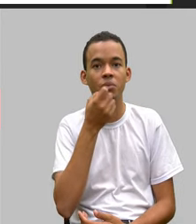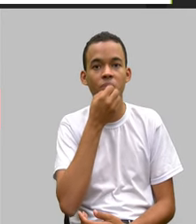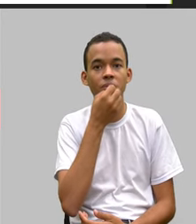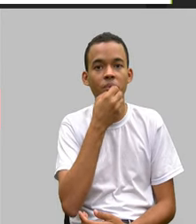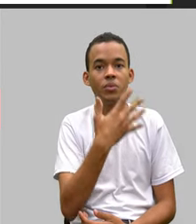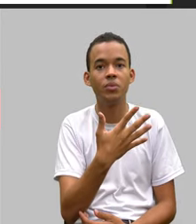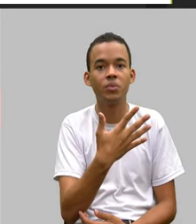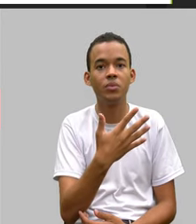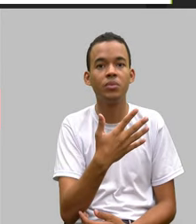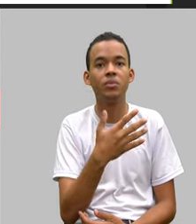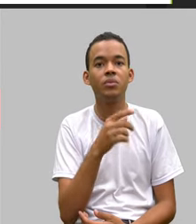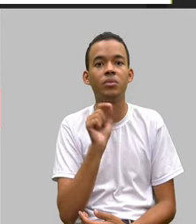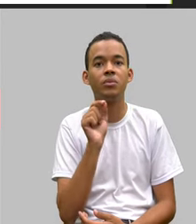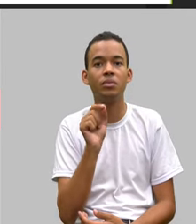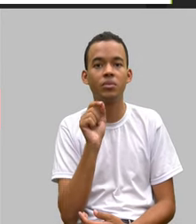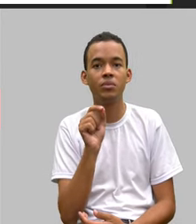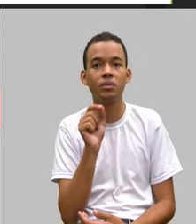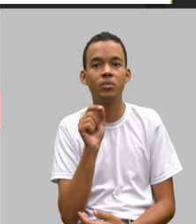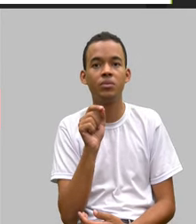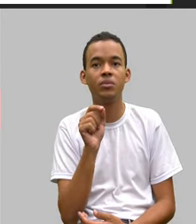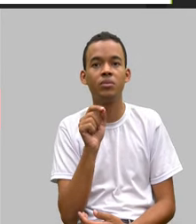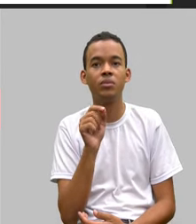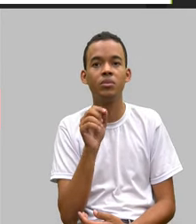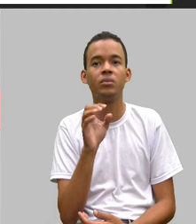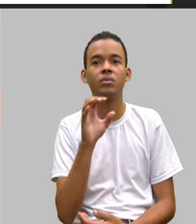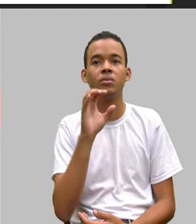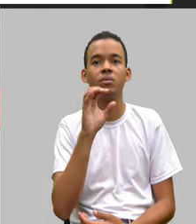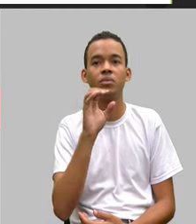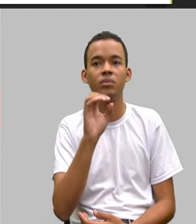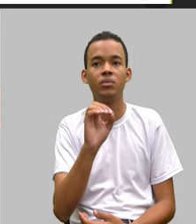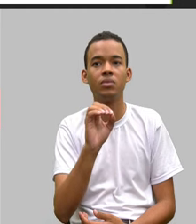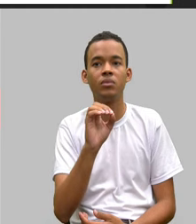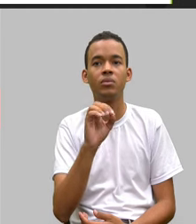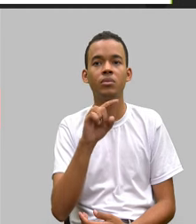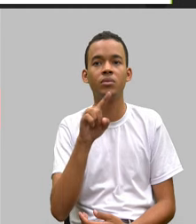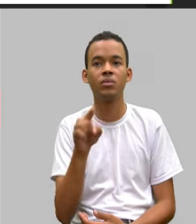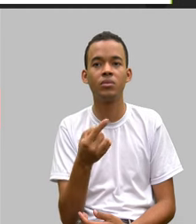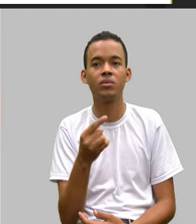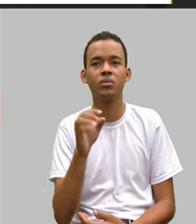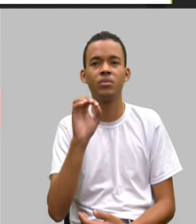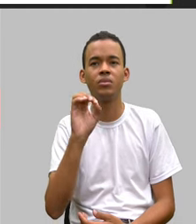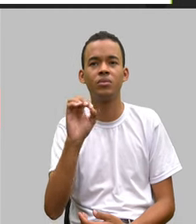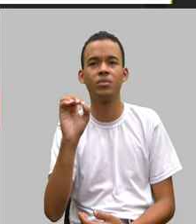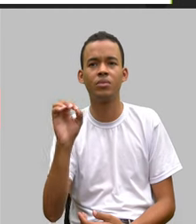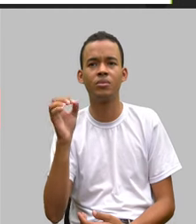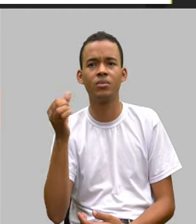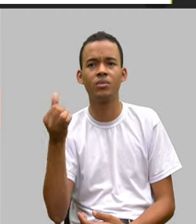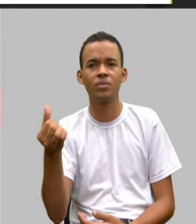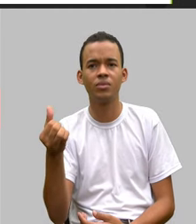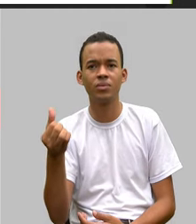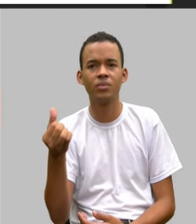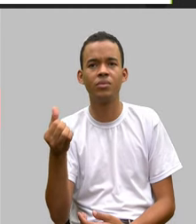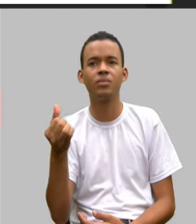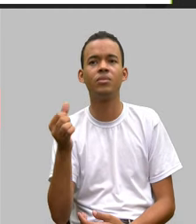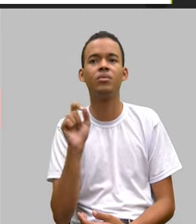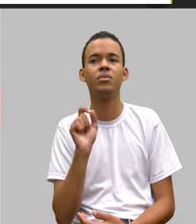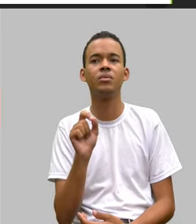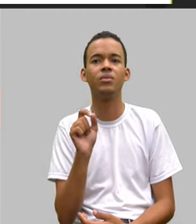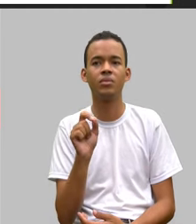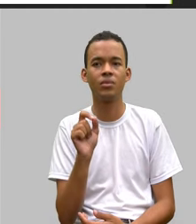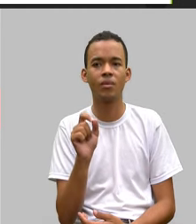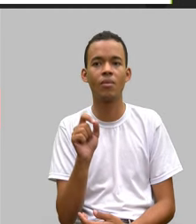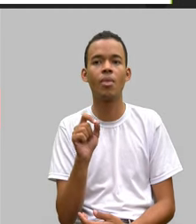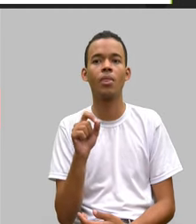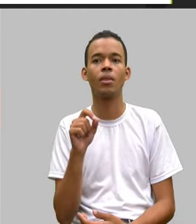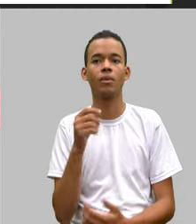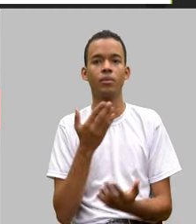de p igual a 0,006 O que que significa isso significa que depois do acompanhamento quando se